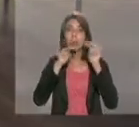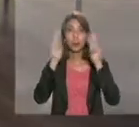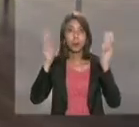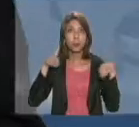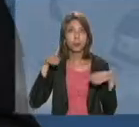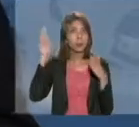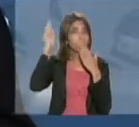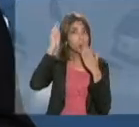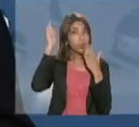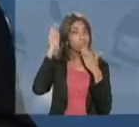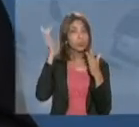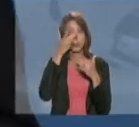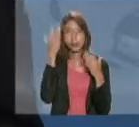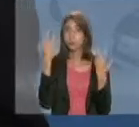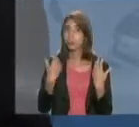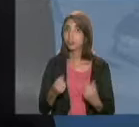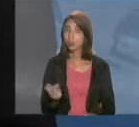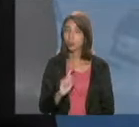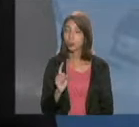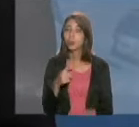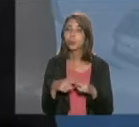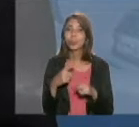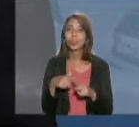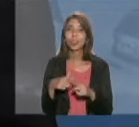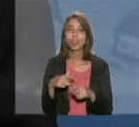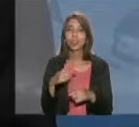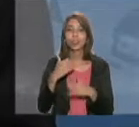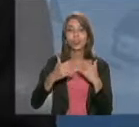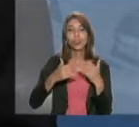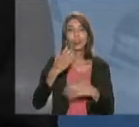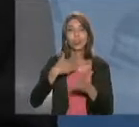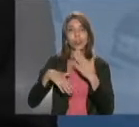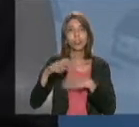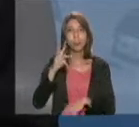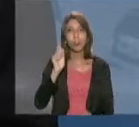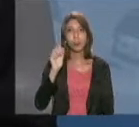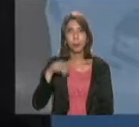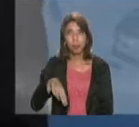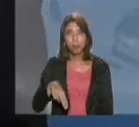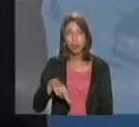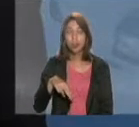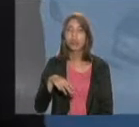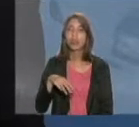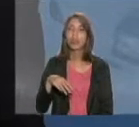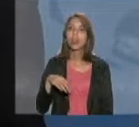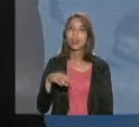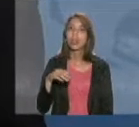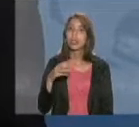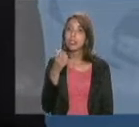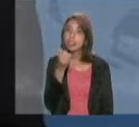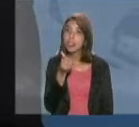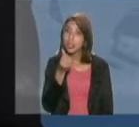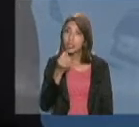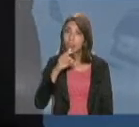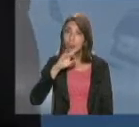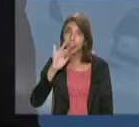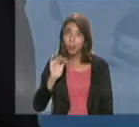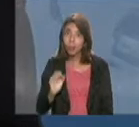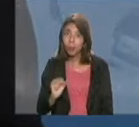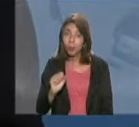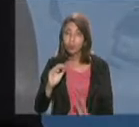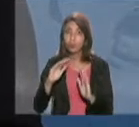porque a população não quis. Até porque nos Jogos Pan-Americanos, no Júlio Delamare foram investidos US$ 6